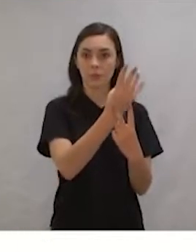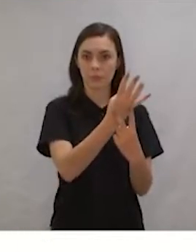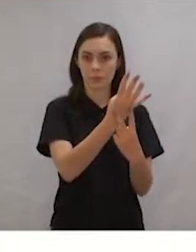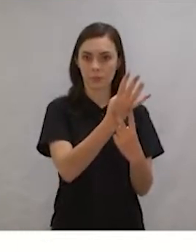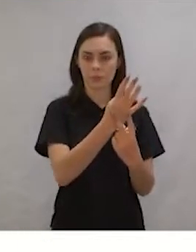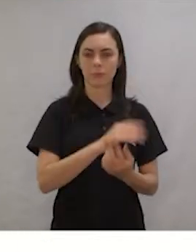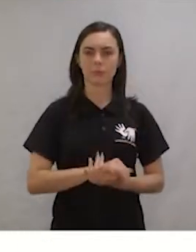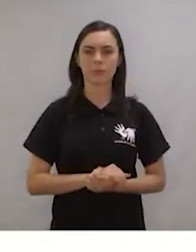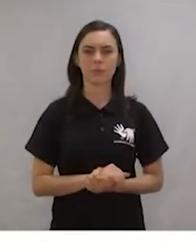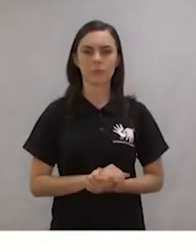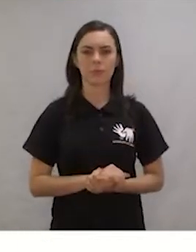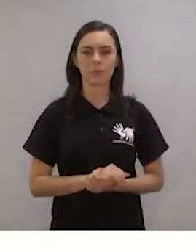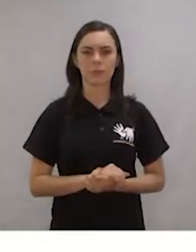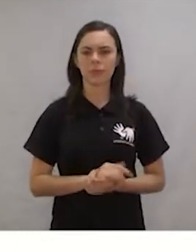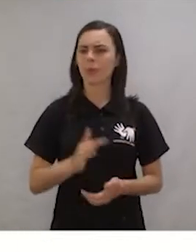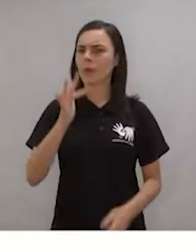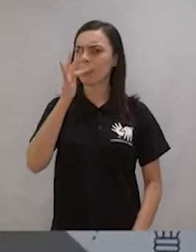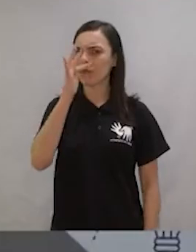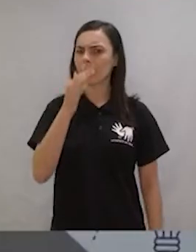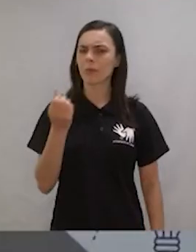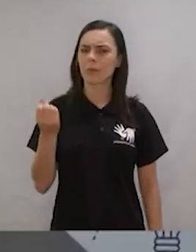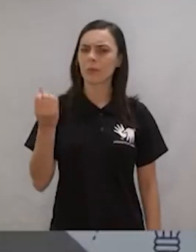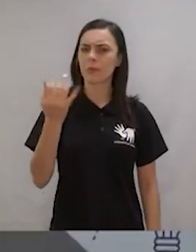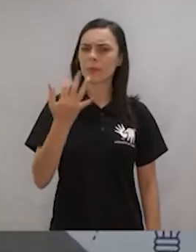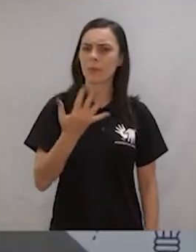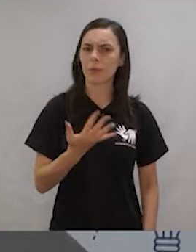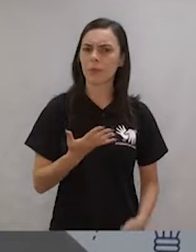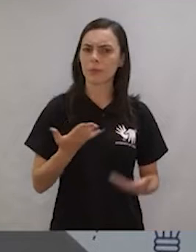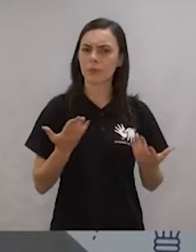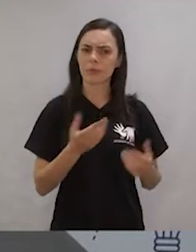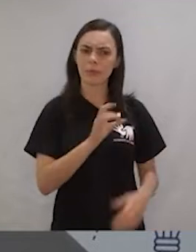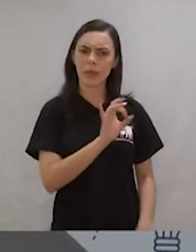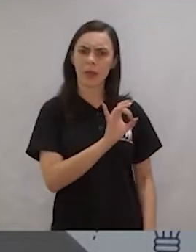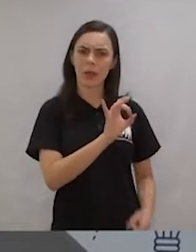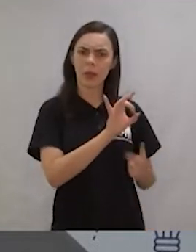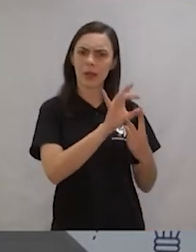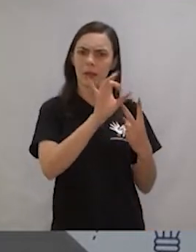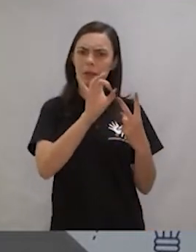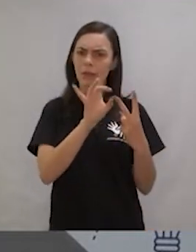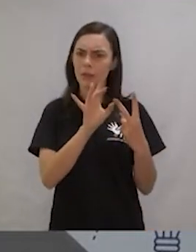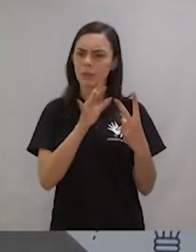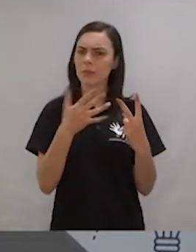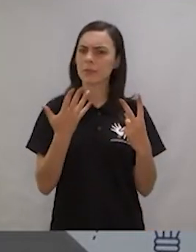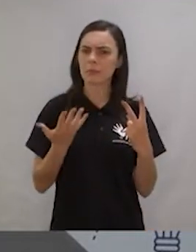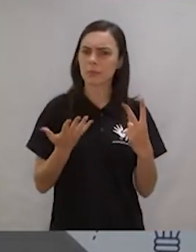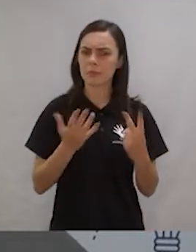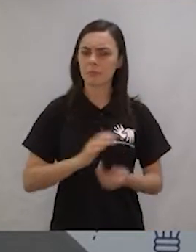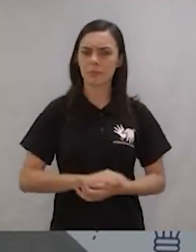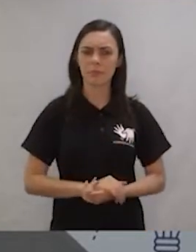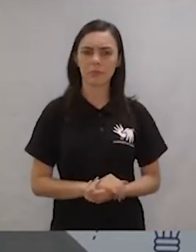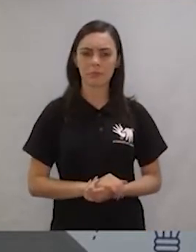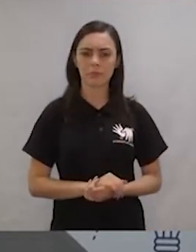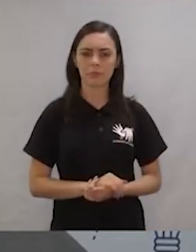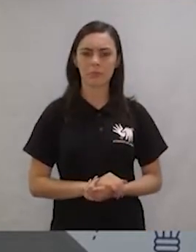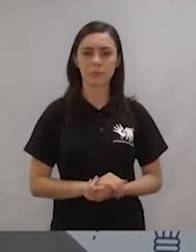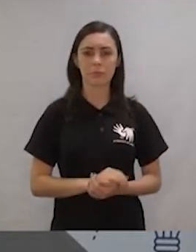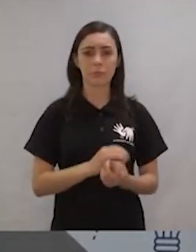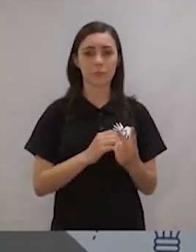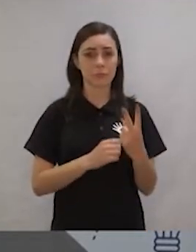1, 2, 3, 4. Então, quantas flores ficaram em cada vaso?